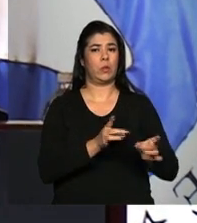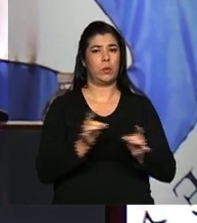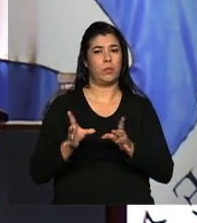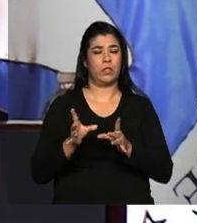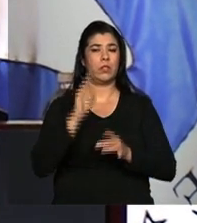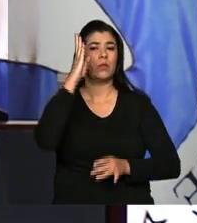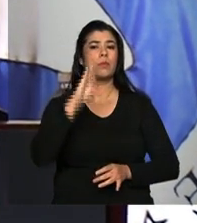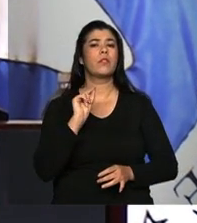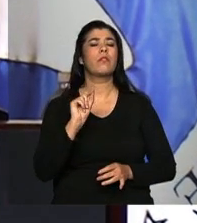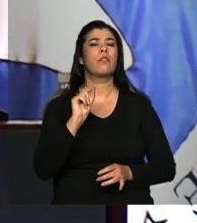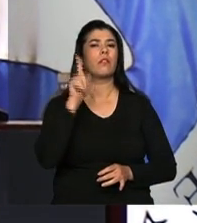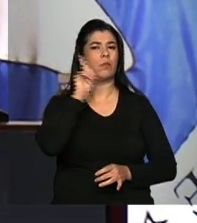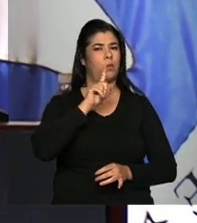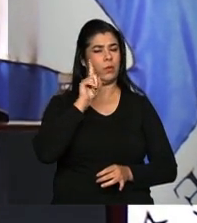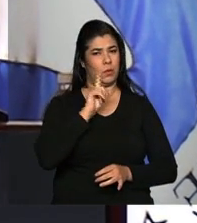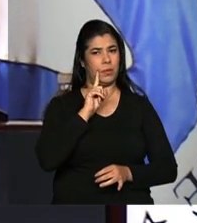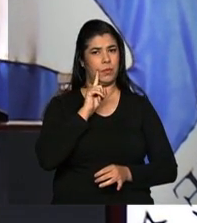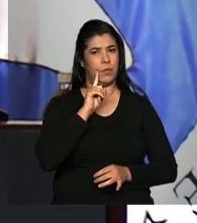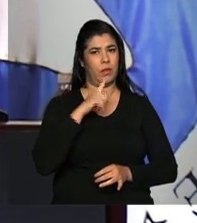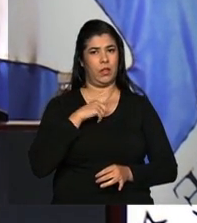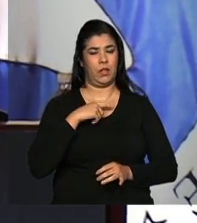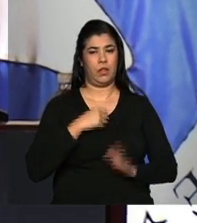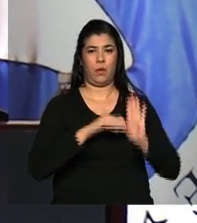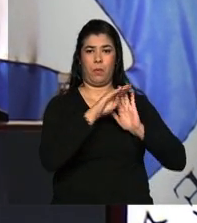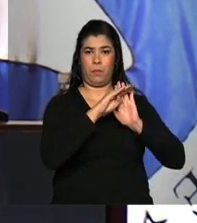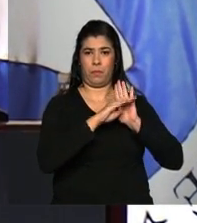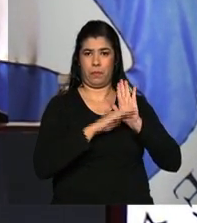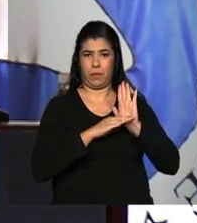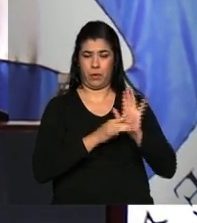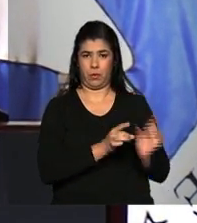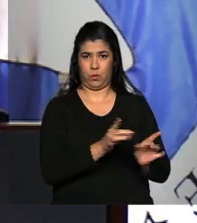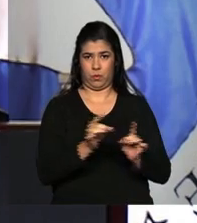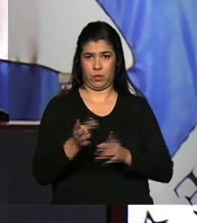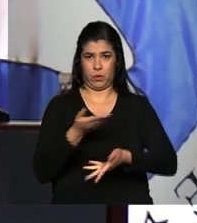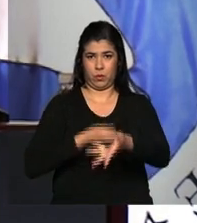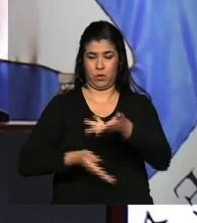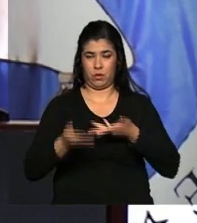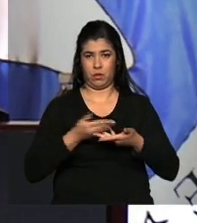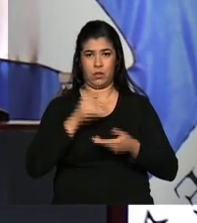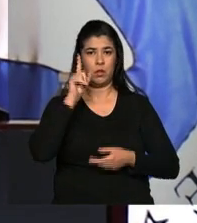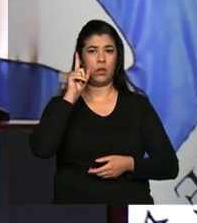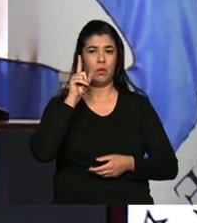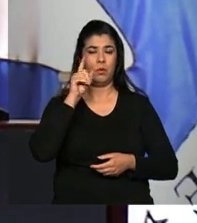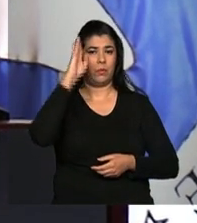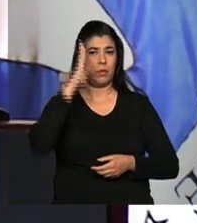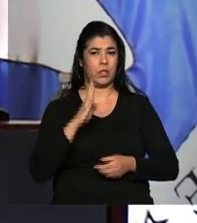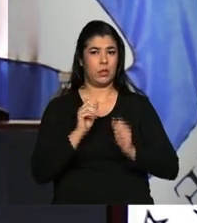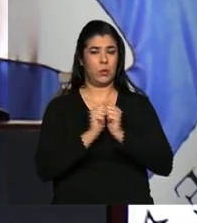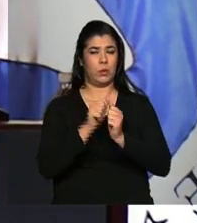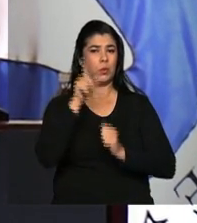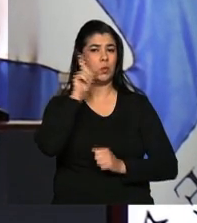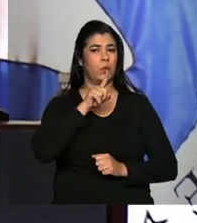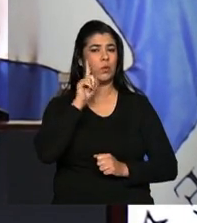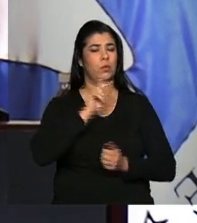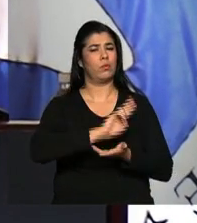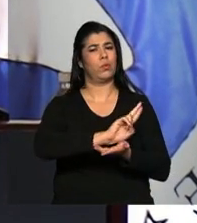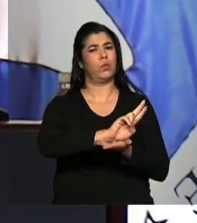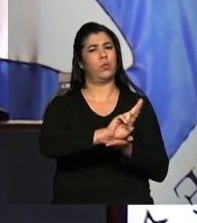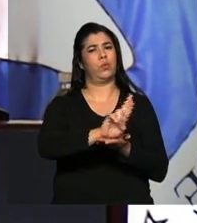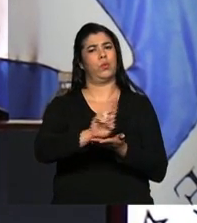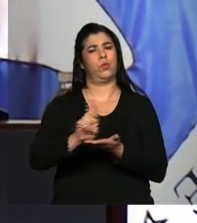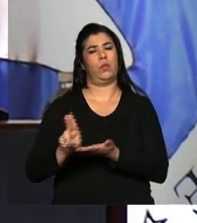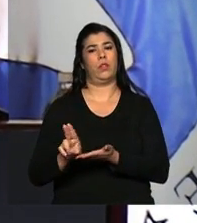do Brasil. A pauta comercial do Brasil com os Estados Unidos, ela é diversificada e